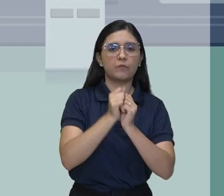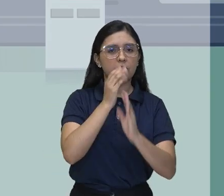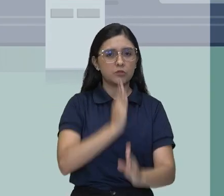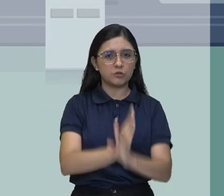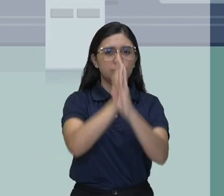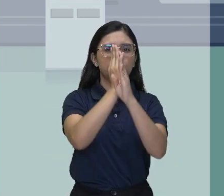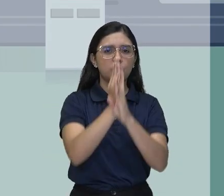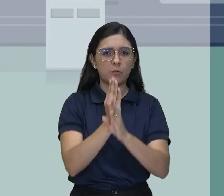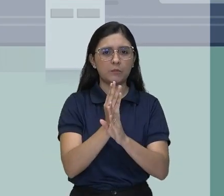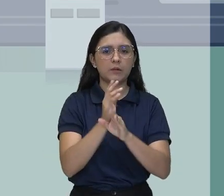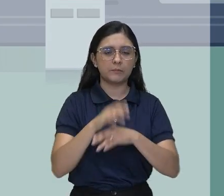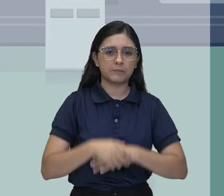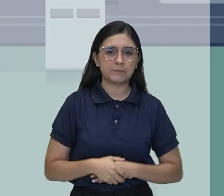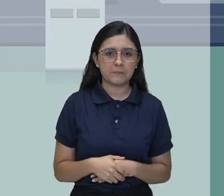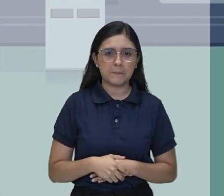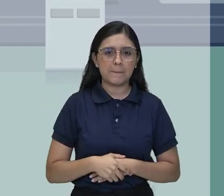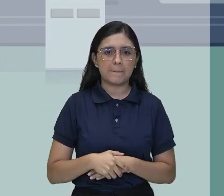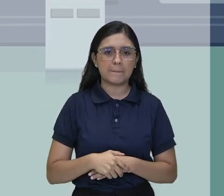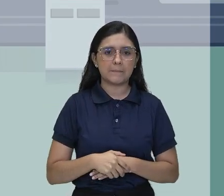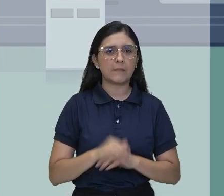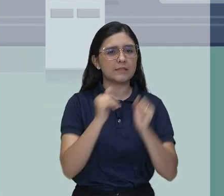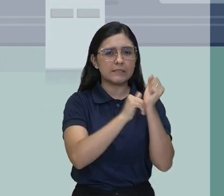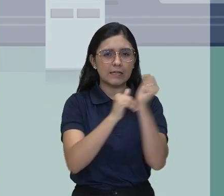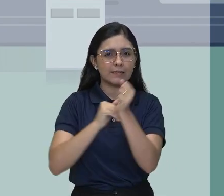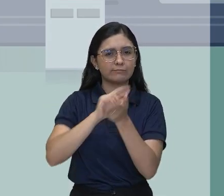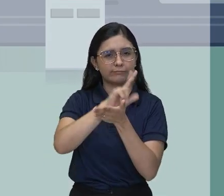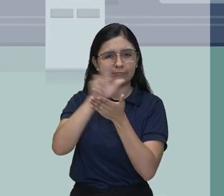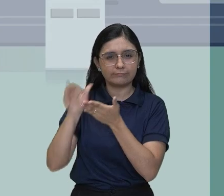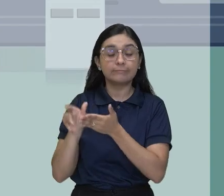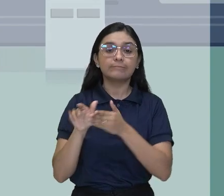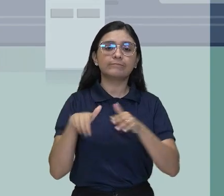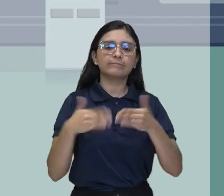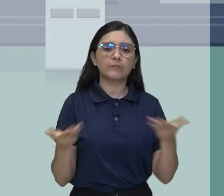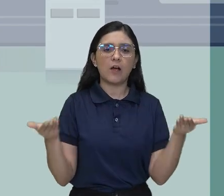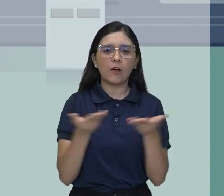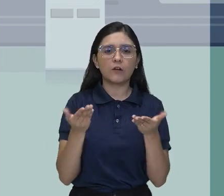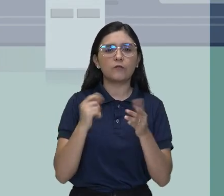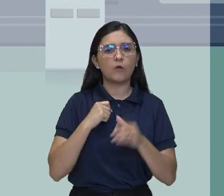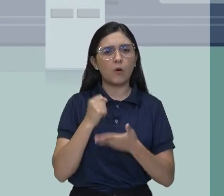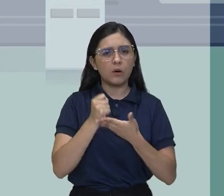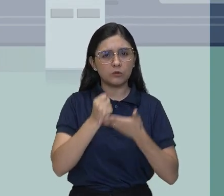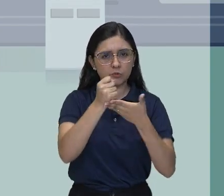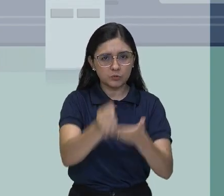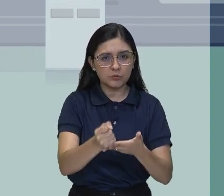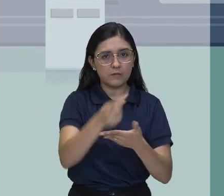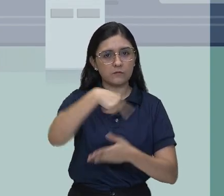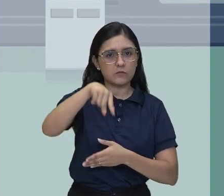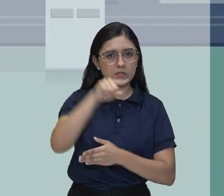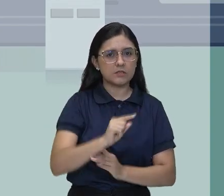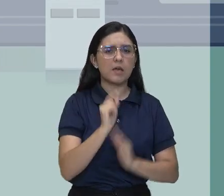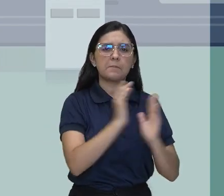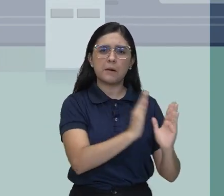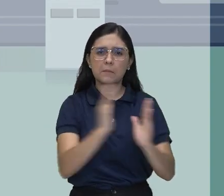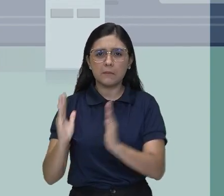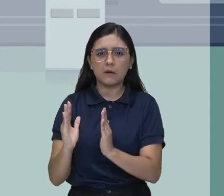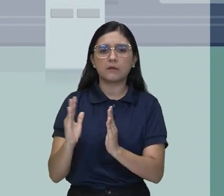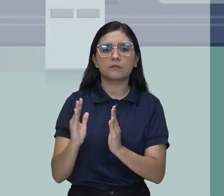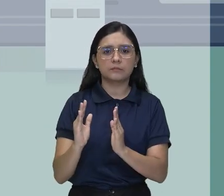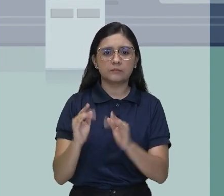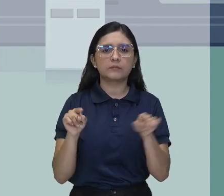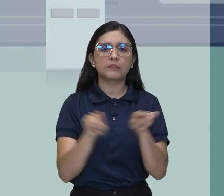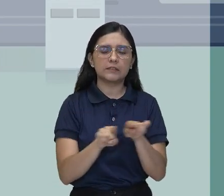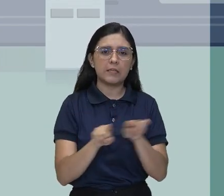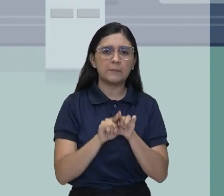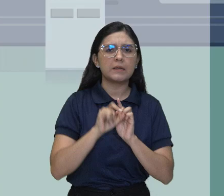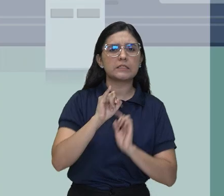seus mistérios. Eu estou aqui para apoiá-los em cada etapa, responder a